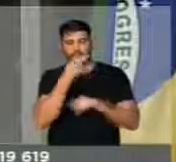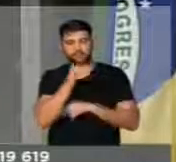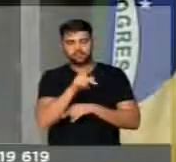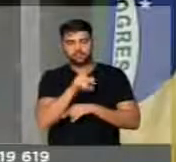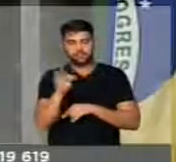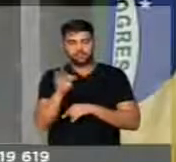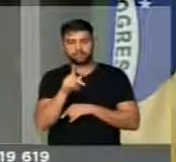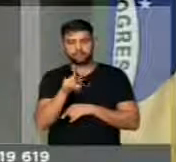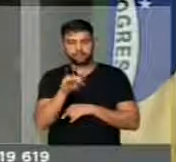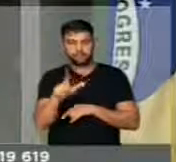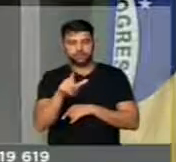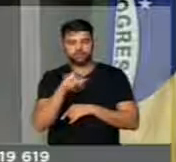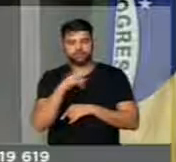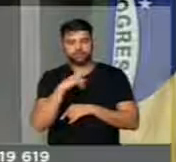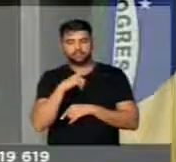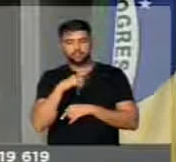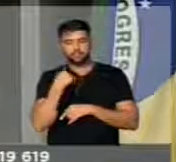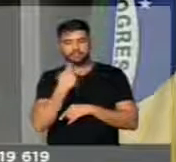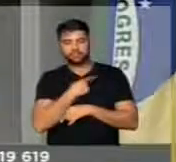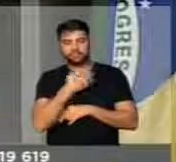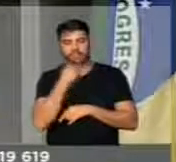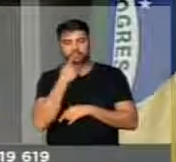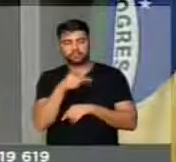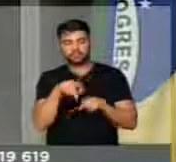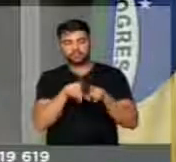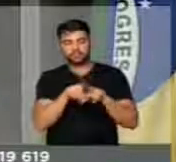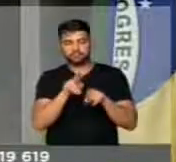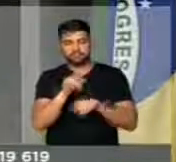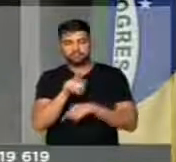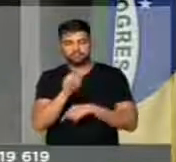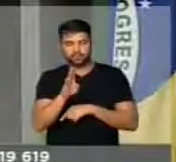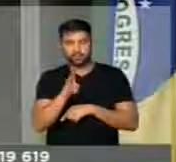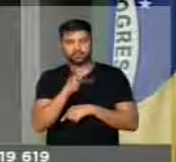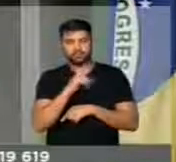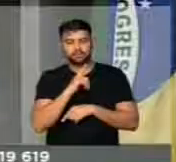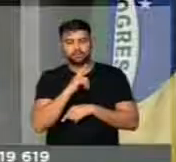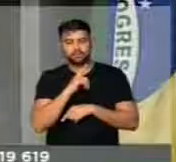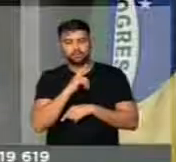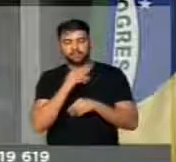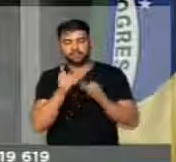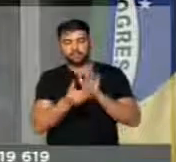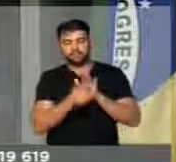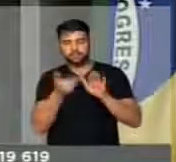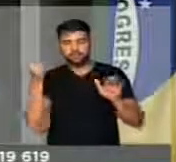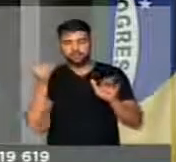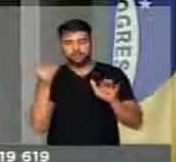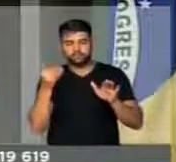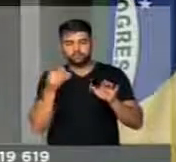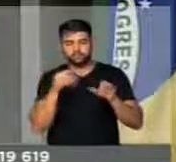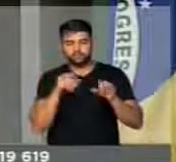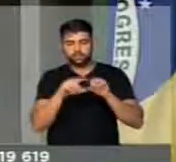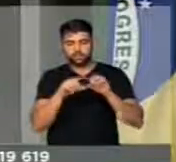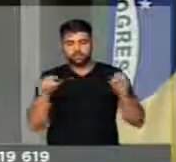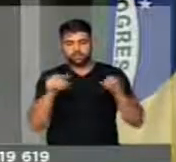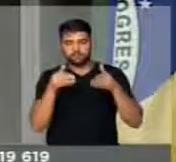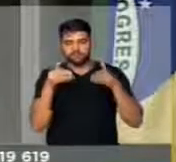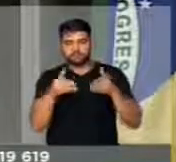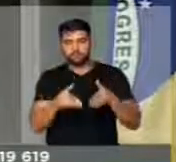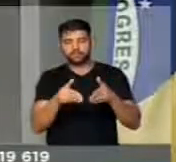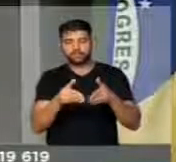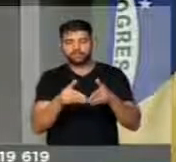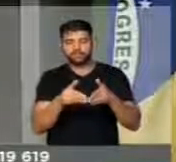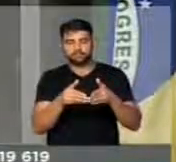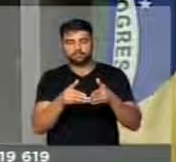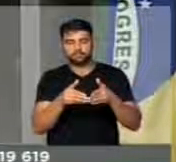do PT, do PSOL, do nosso parecer também do PMDB, que excluímos a